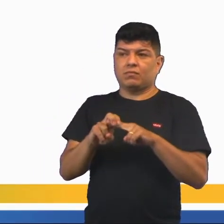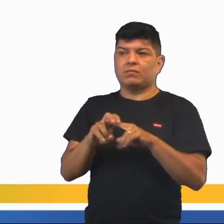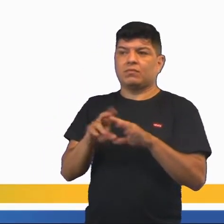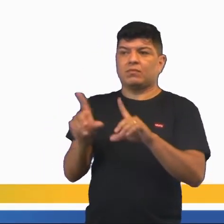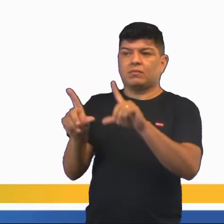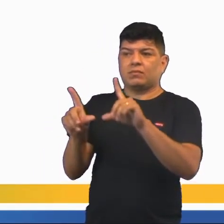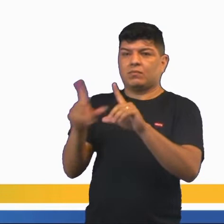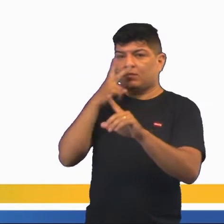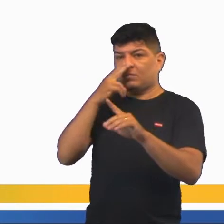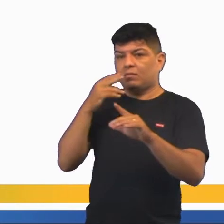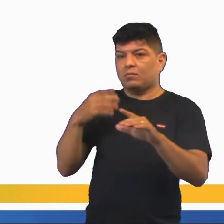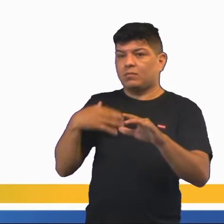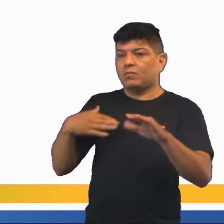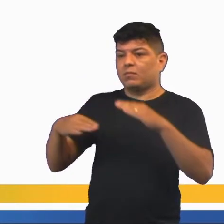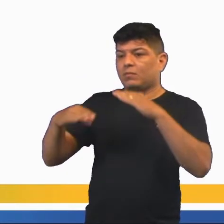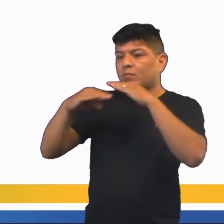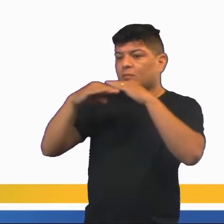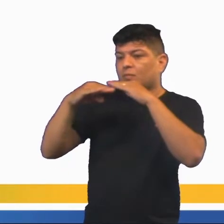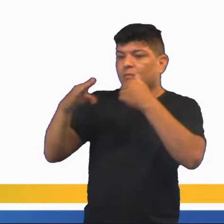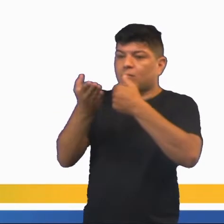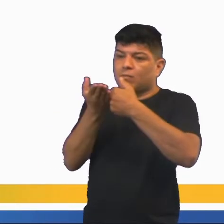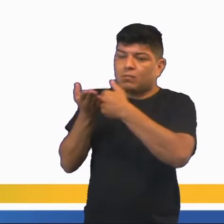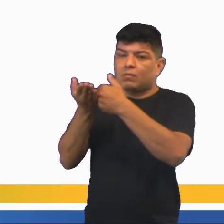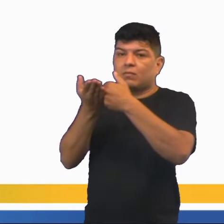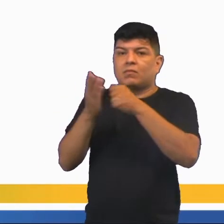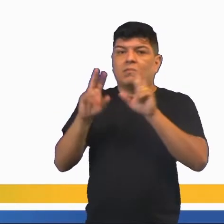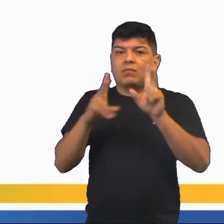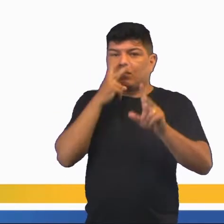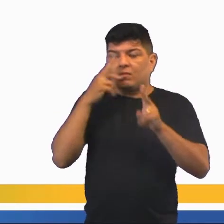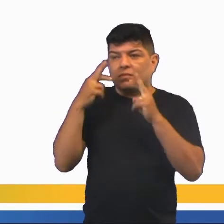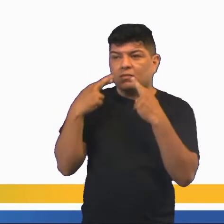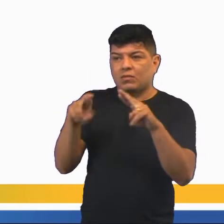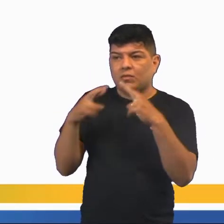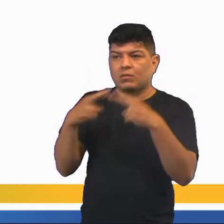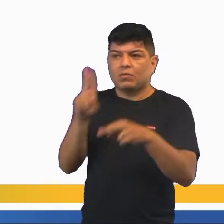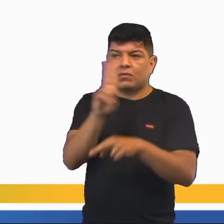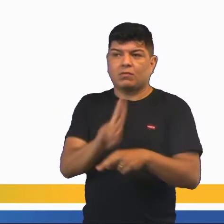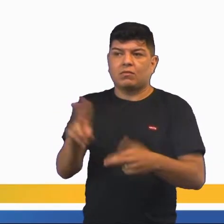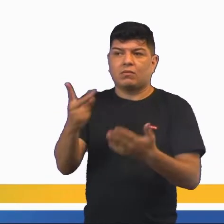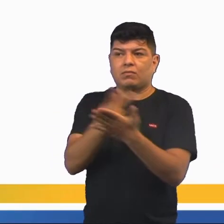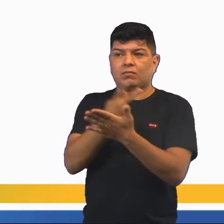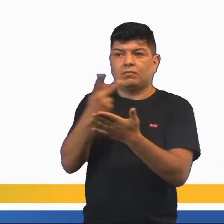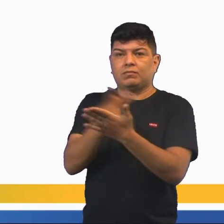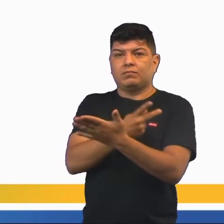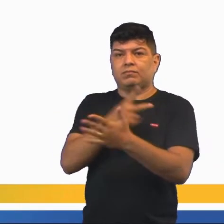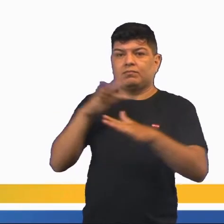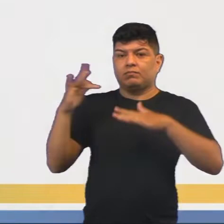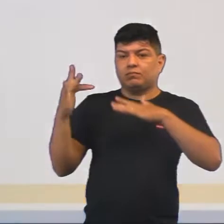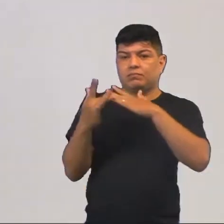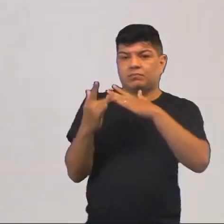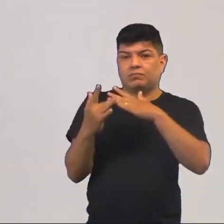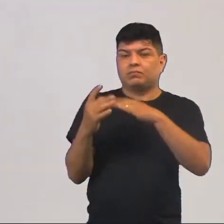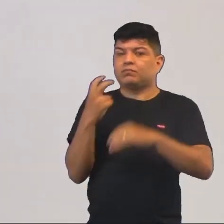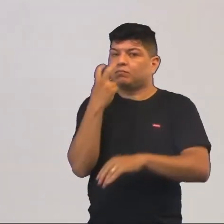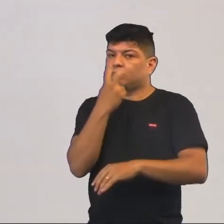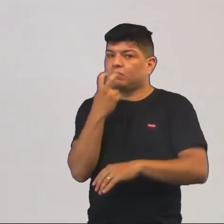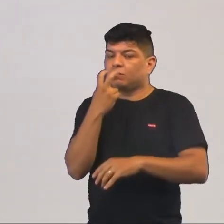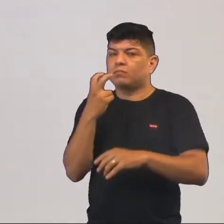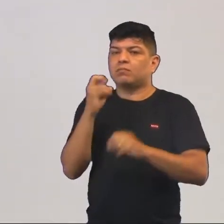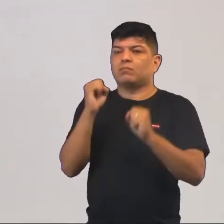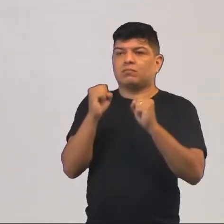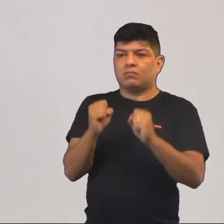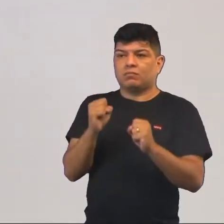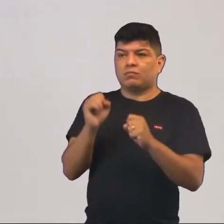ser mediadora de conflitos, crítica no uso errado da mídia. E mais uma voz que pode o